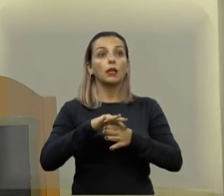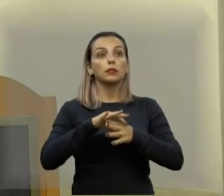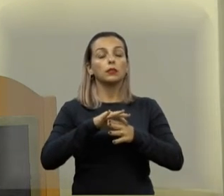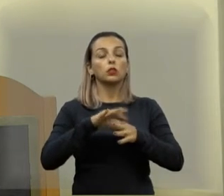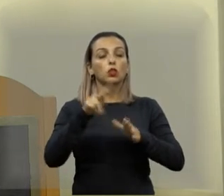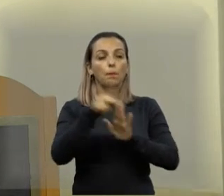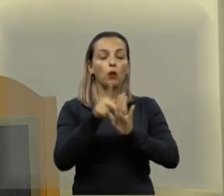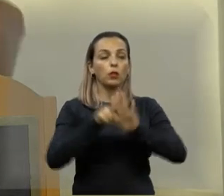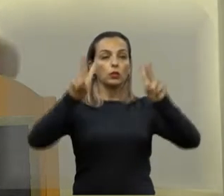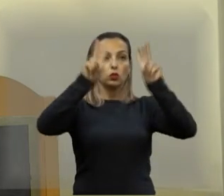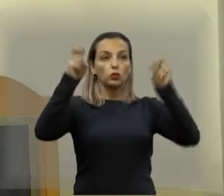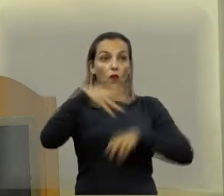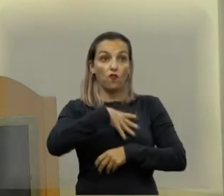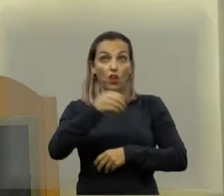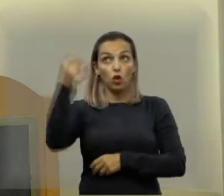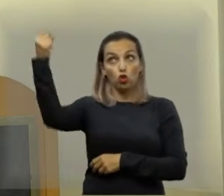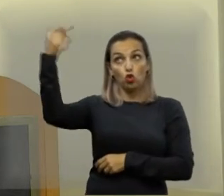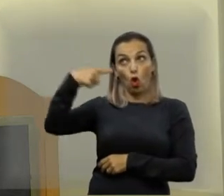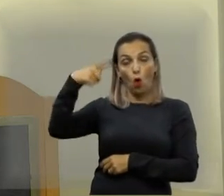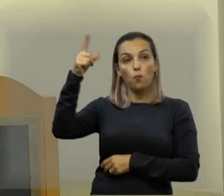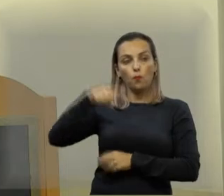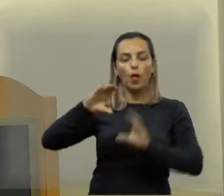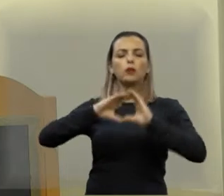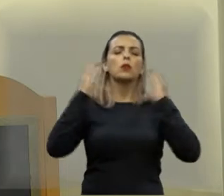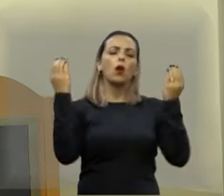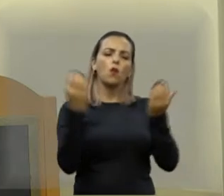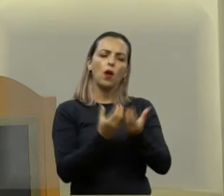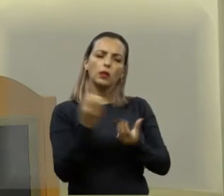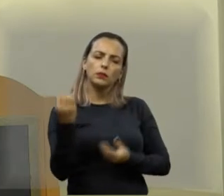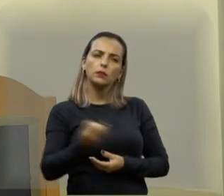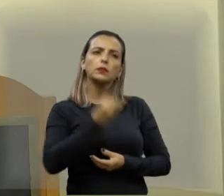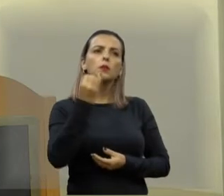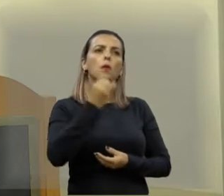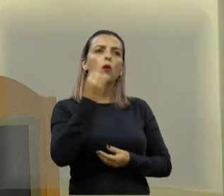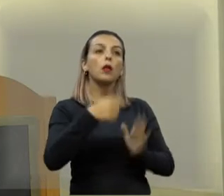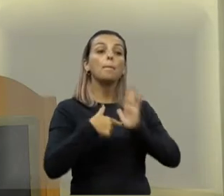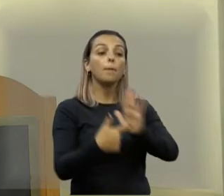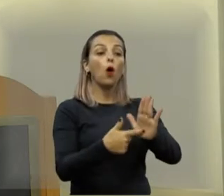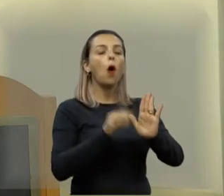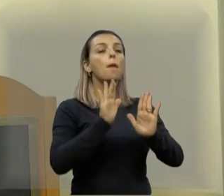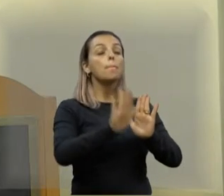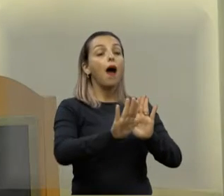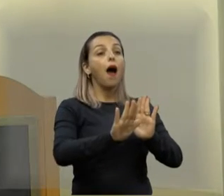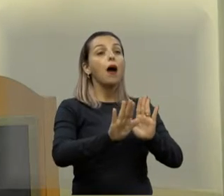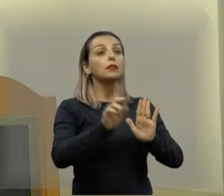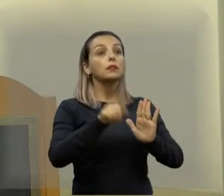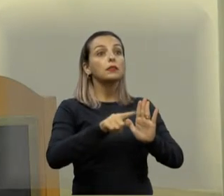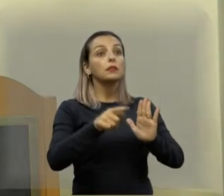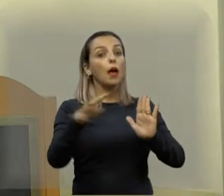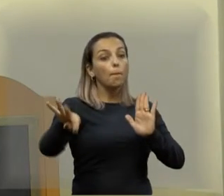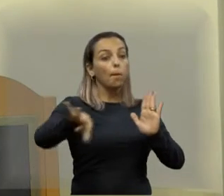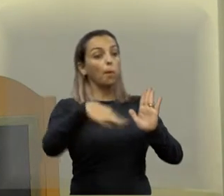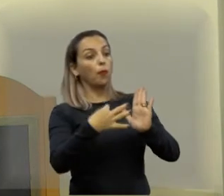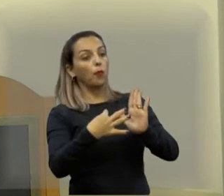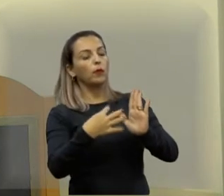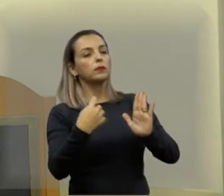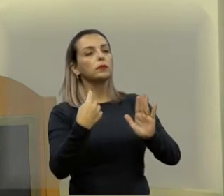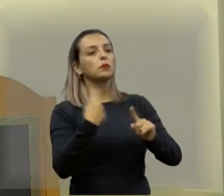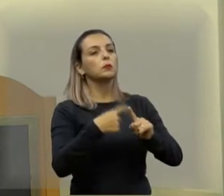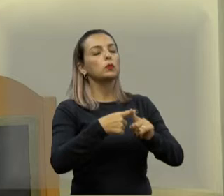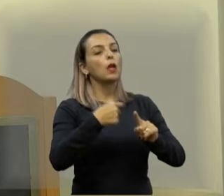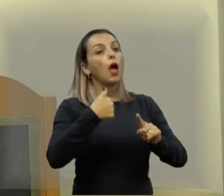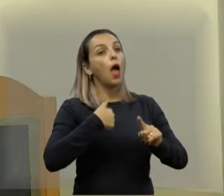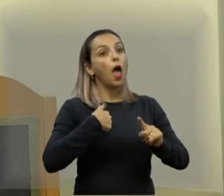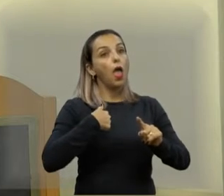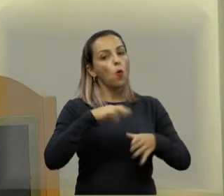acreditar a conferência ela foi Rita foi divulgada a gente veio apresentou mas ela não teve tanta visibilidade por estar à frente